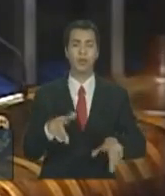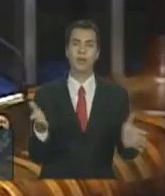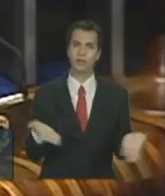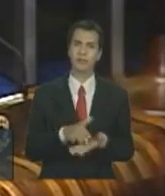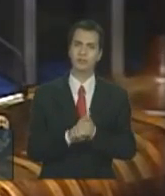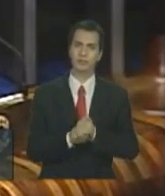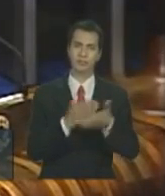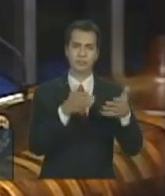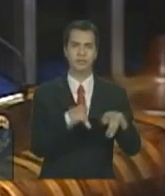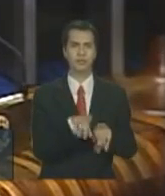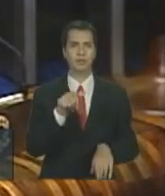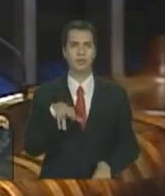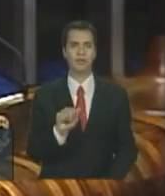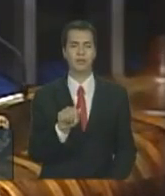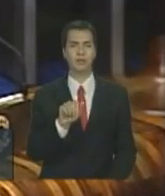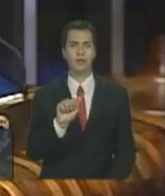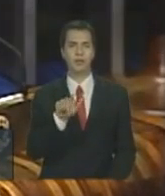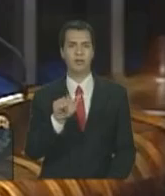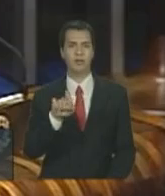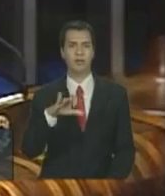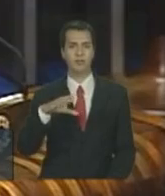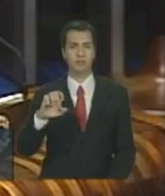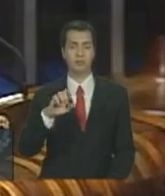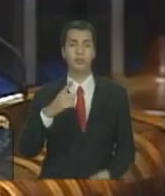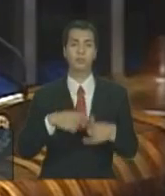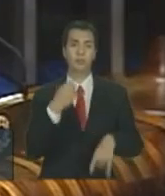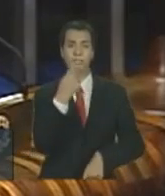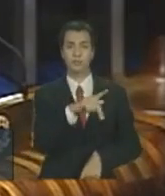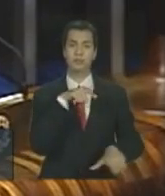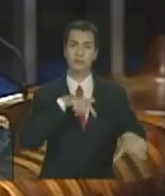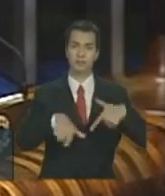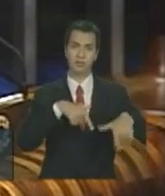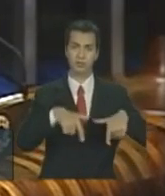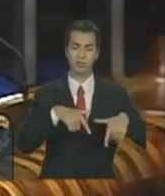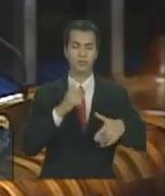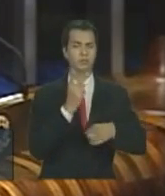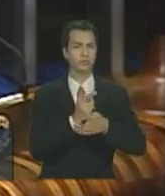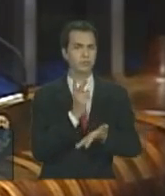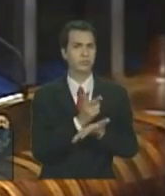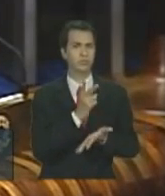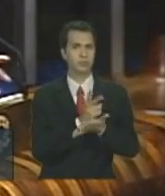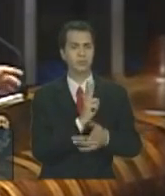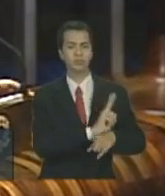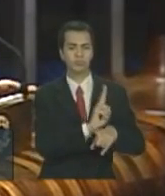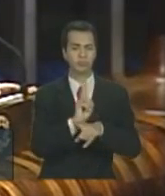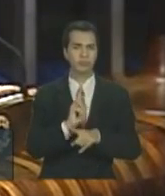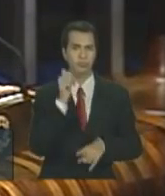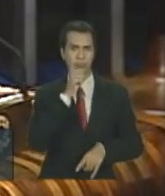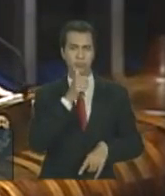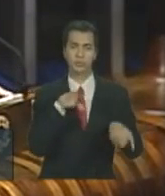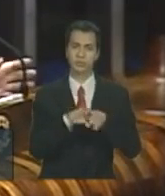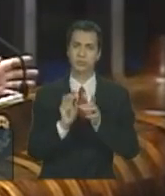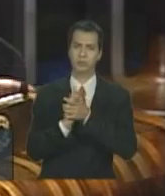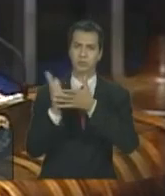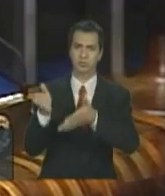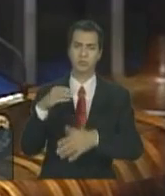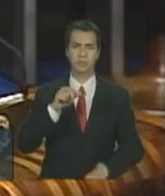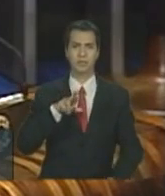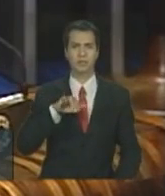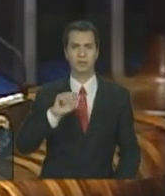Costa por todo o seu trabalho na questão de gênero. Cumprimento a Maria do Carmo Prestes,